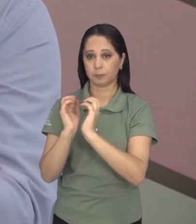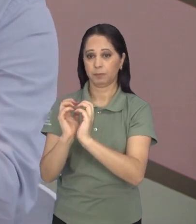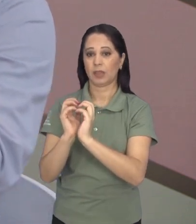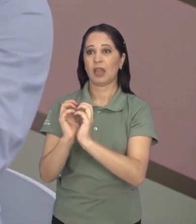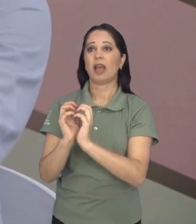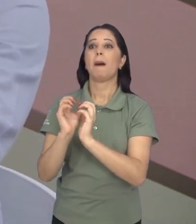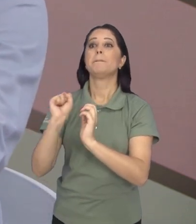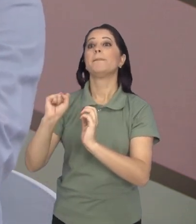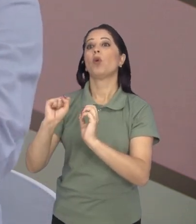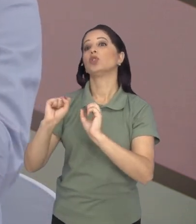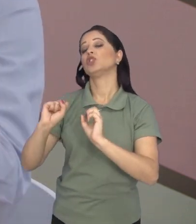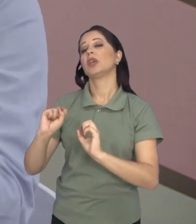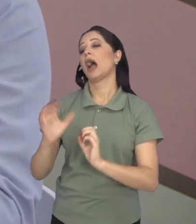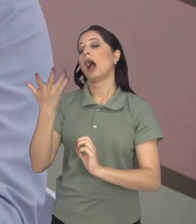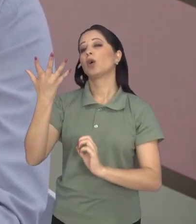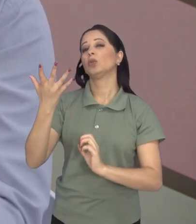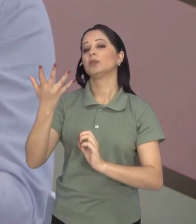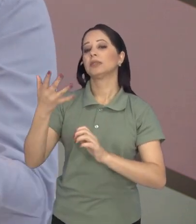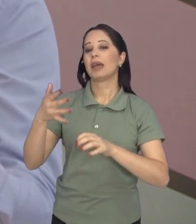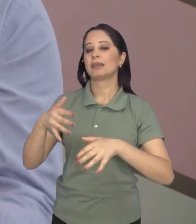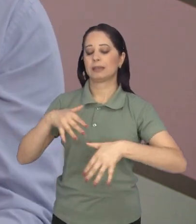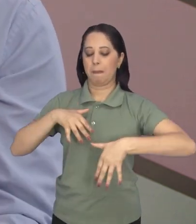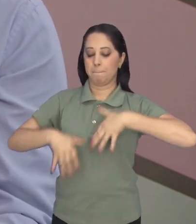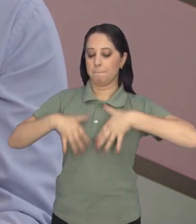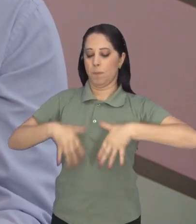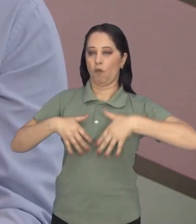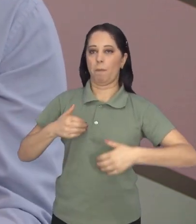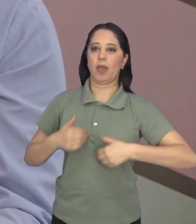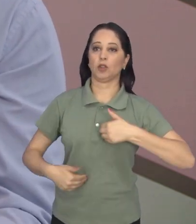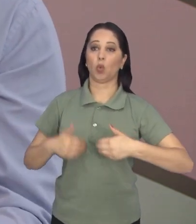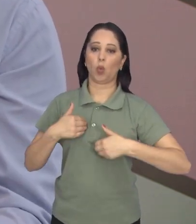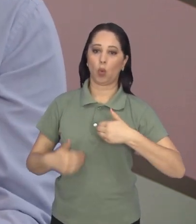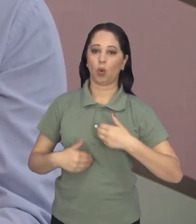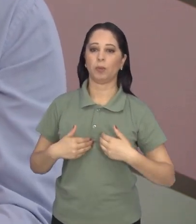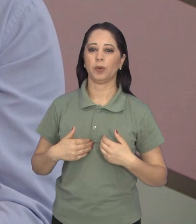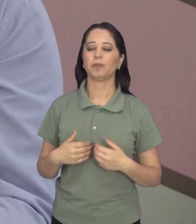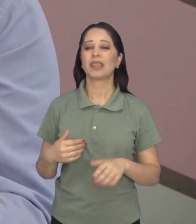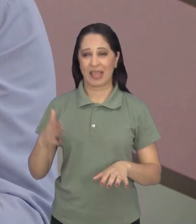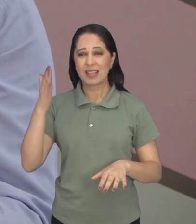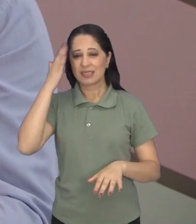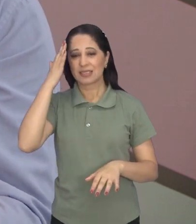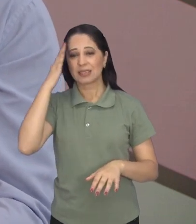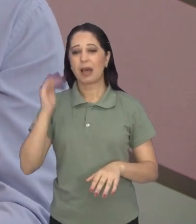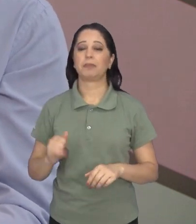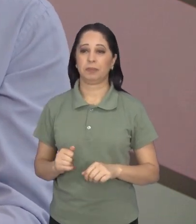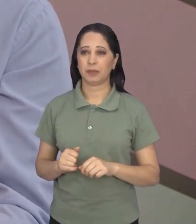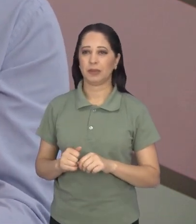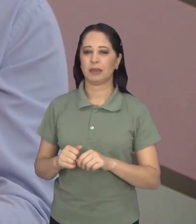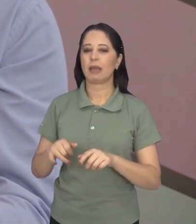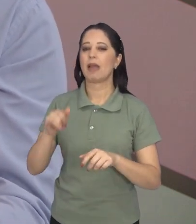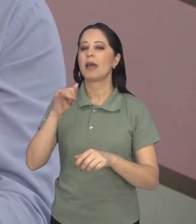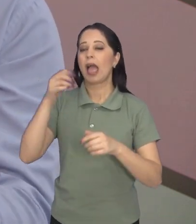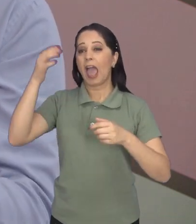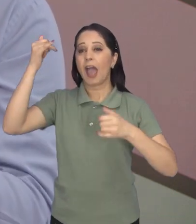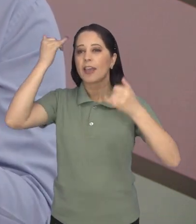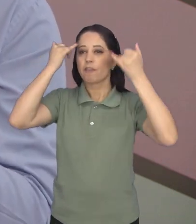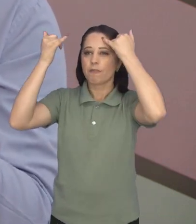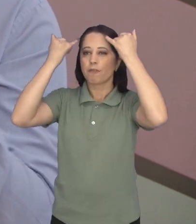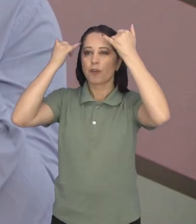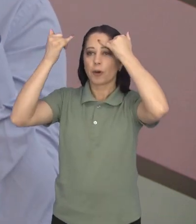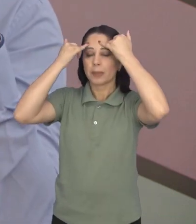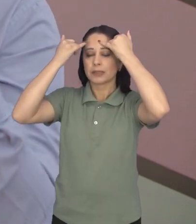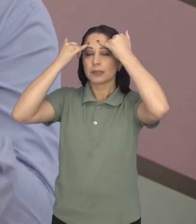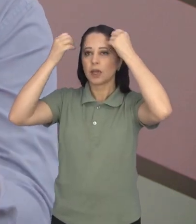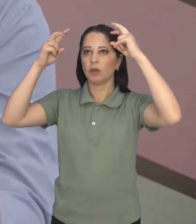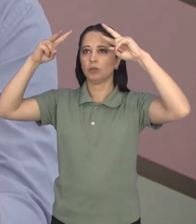transmissão relacionada com os neurotransmissores específicos pode provocar transtornos de movimento, para mais e para menos. E quando eu falo movimento, significa